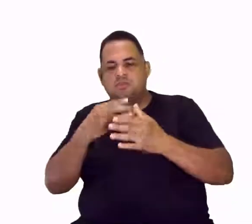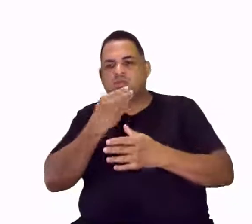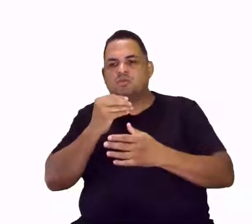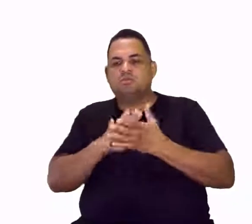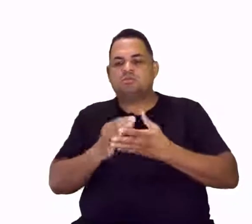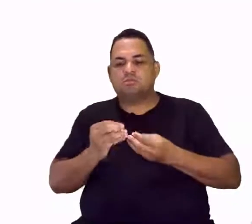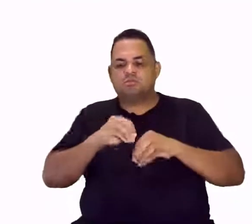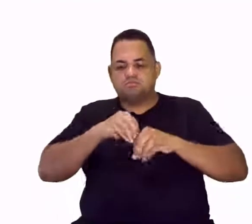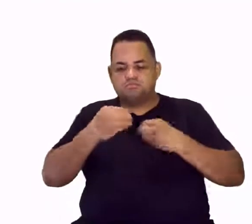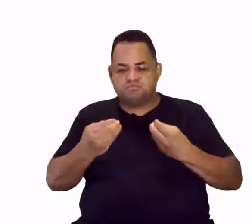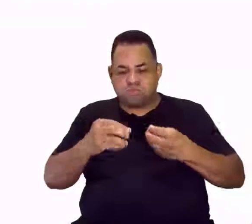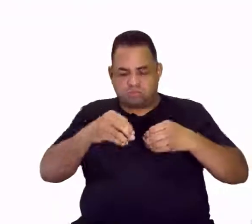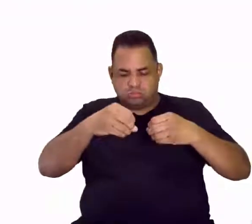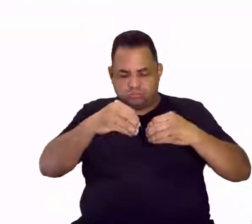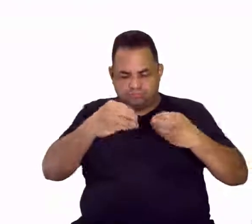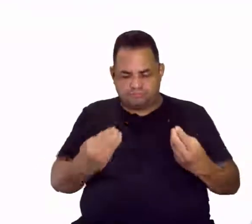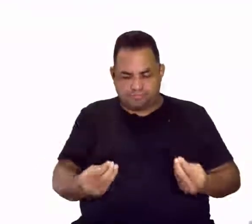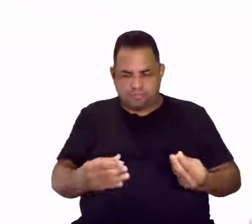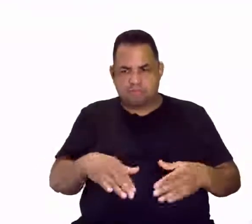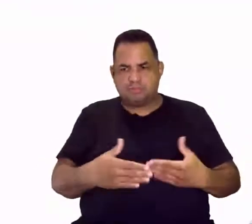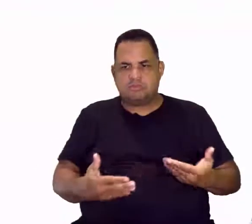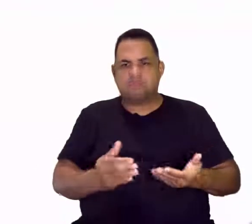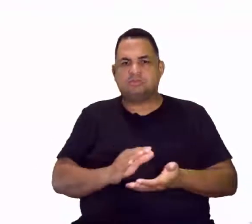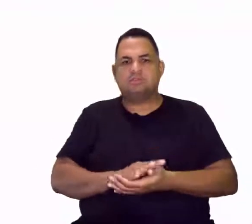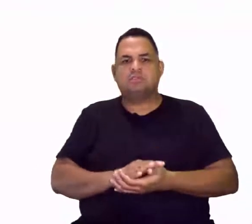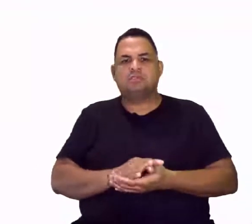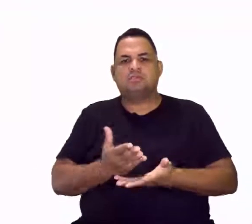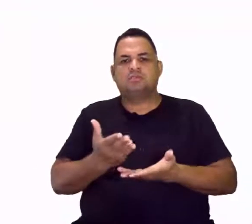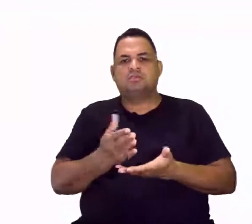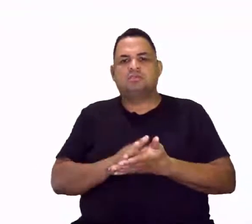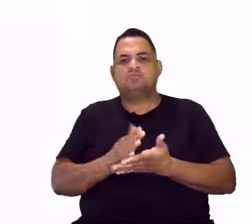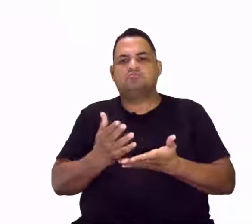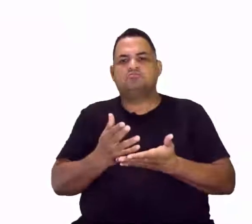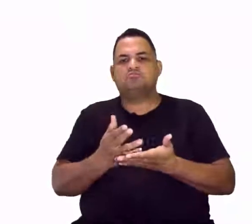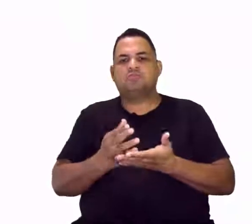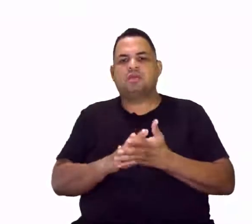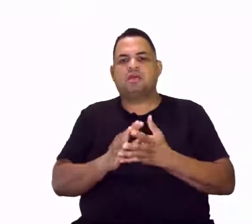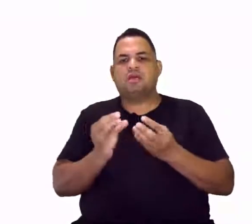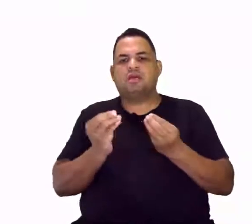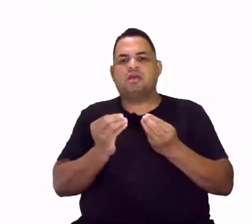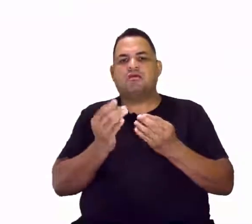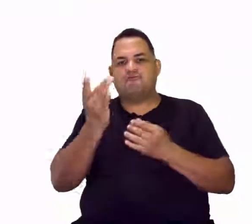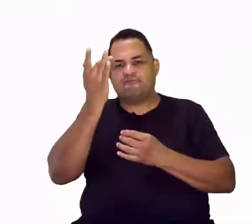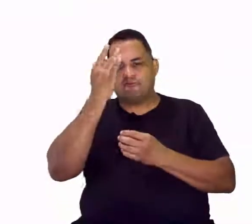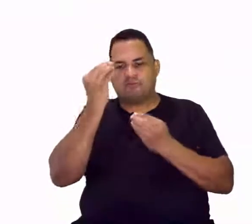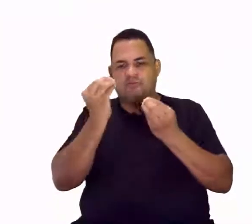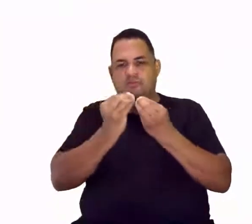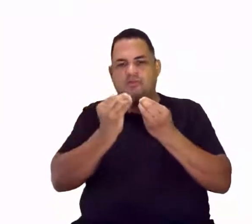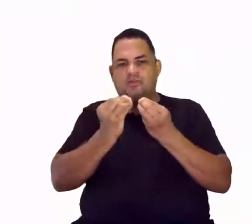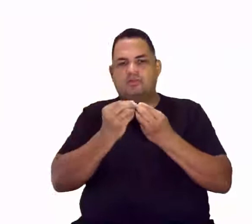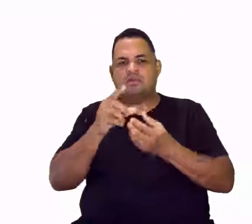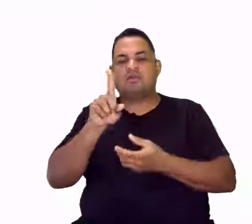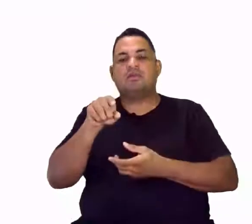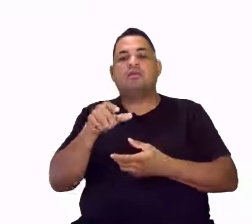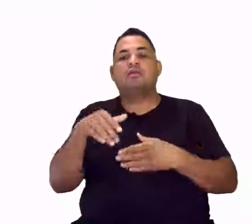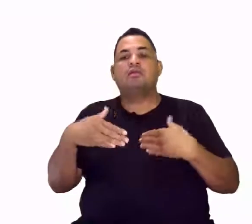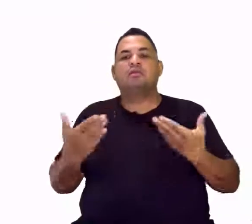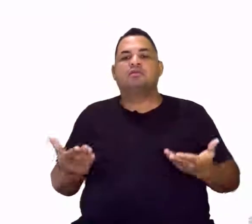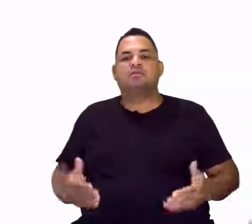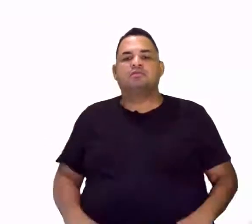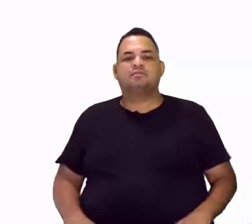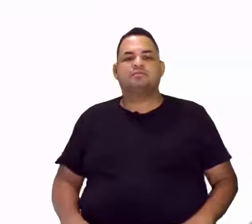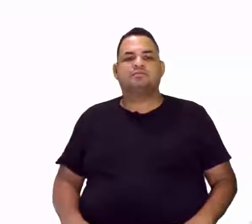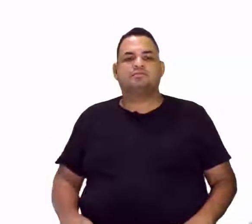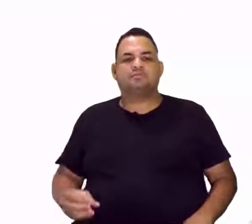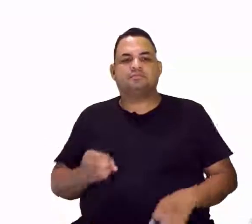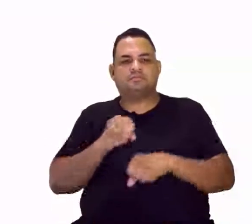um vidro contendo solução de ácido cianídrico, cuja fórmula molecular é... E aí, ó, detalhe, dica bem